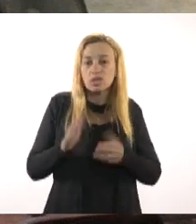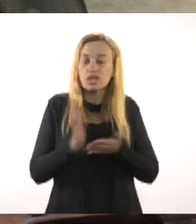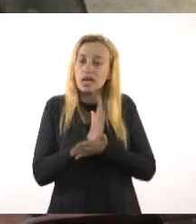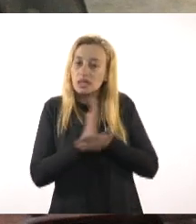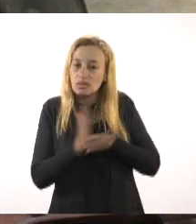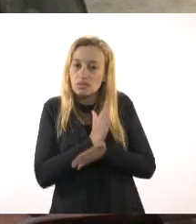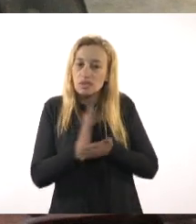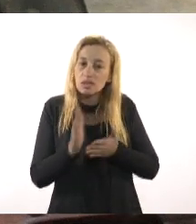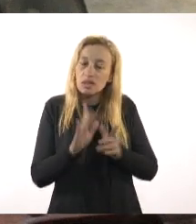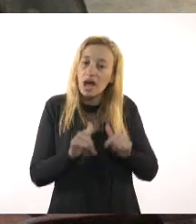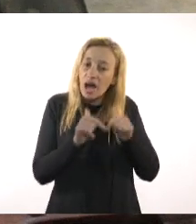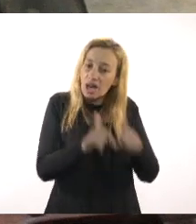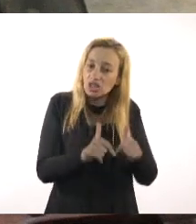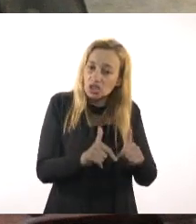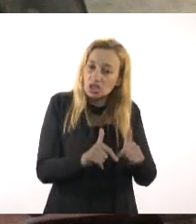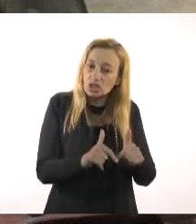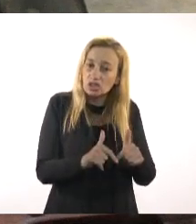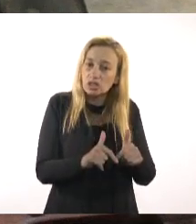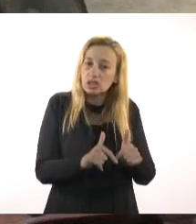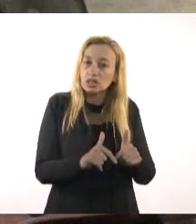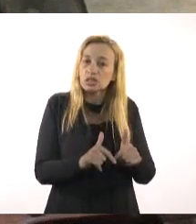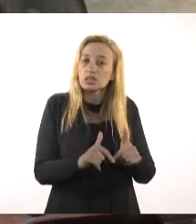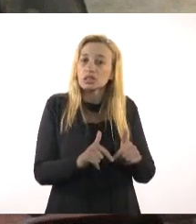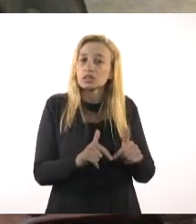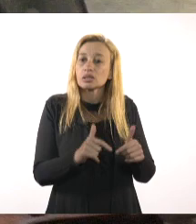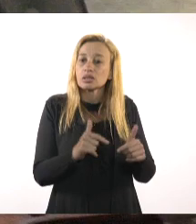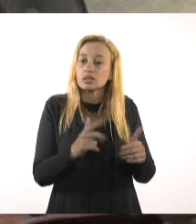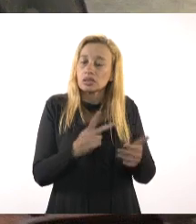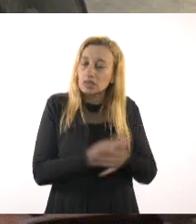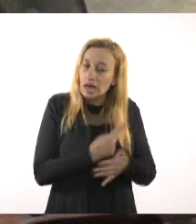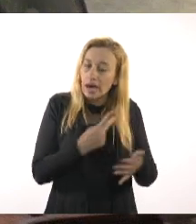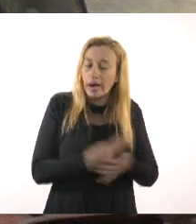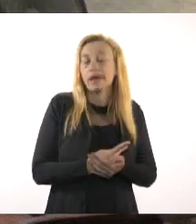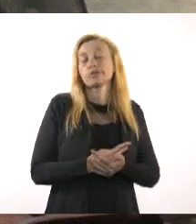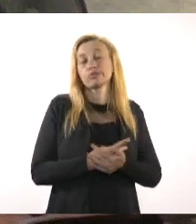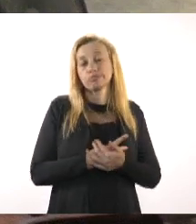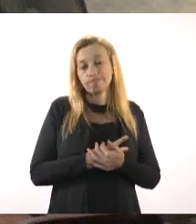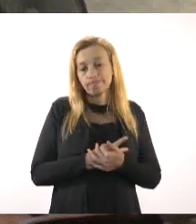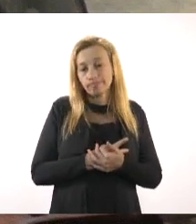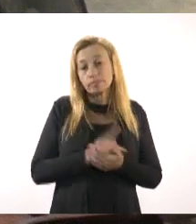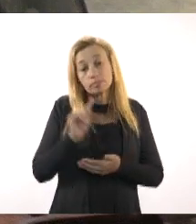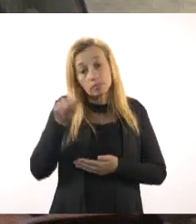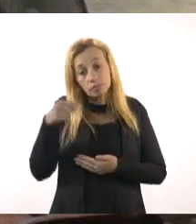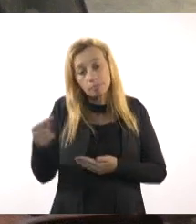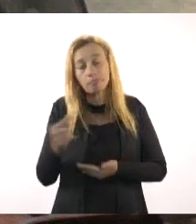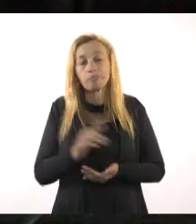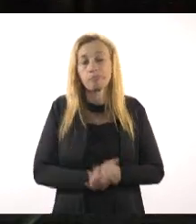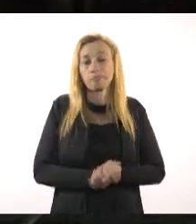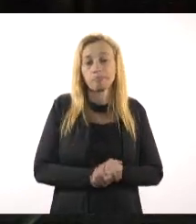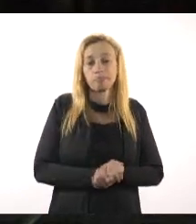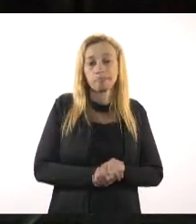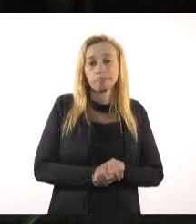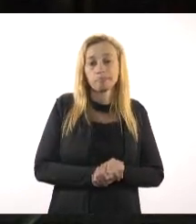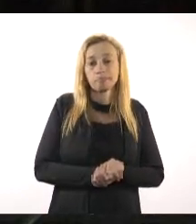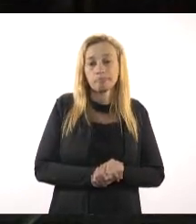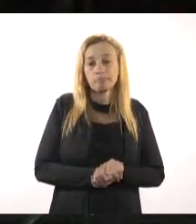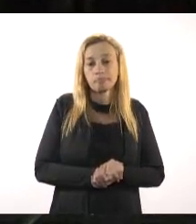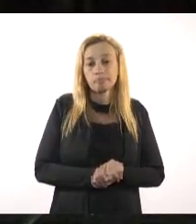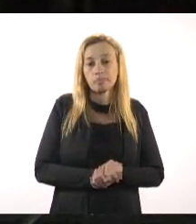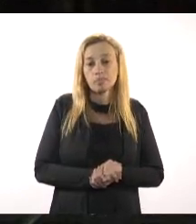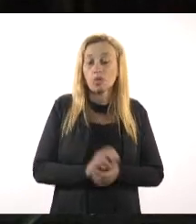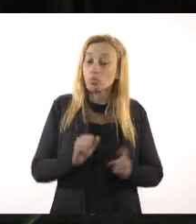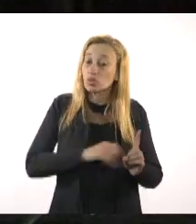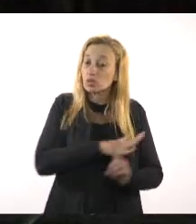atos que são atos que não imaginam que teria consequência. Depois, é uma